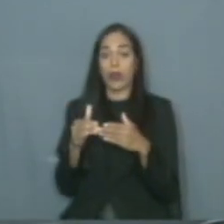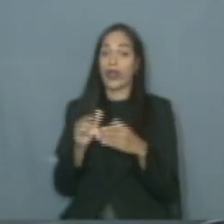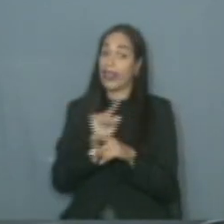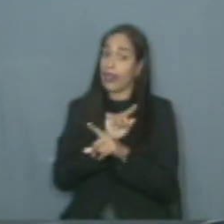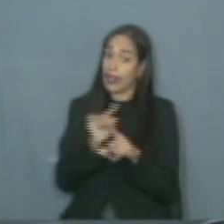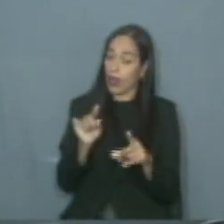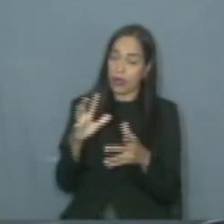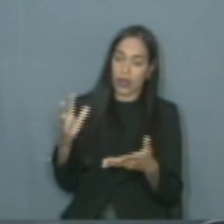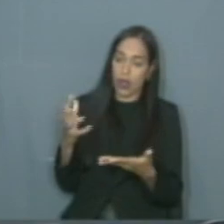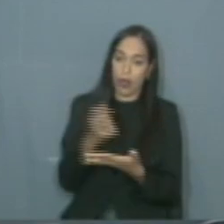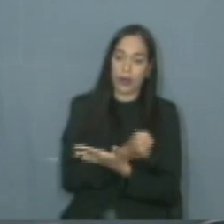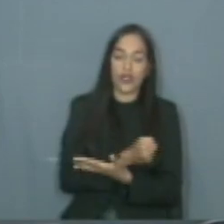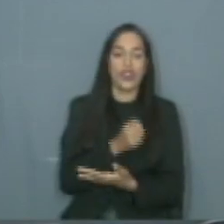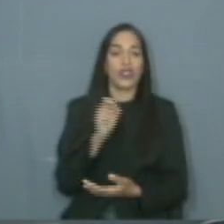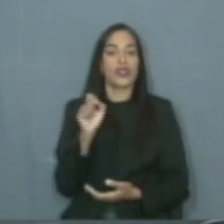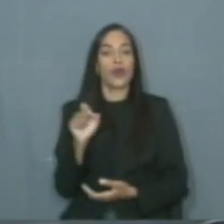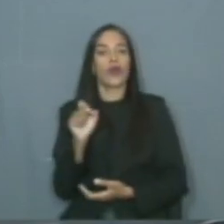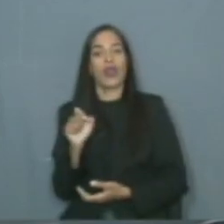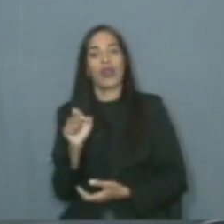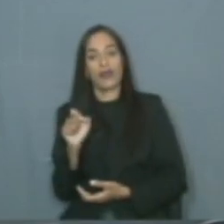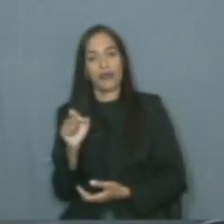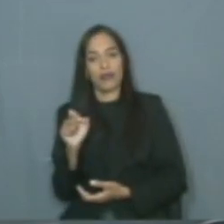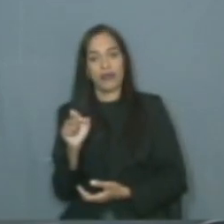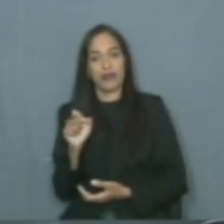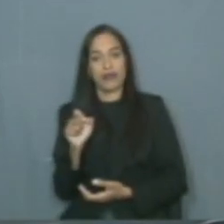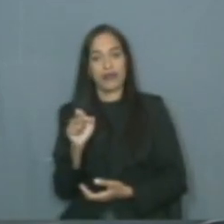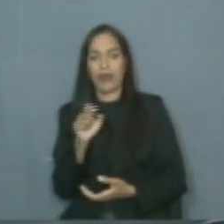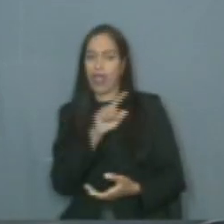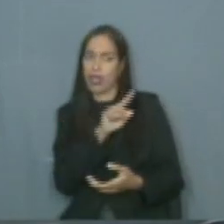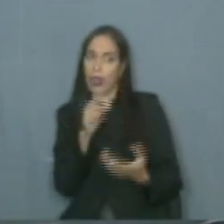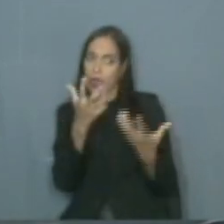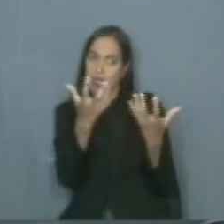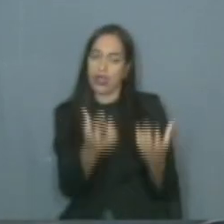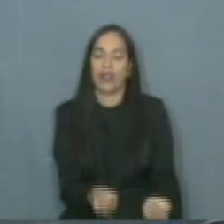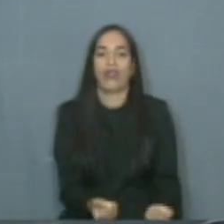são golpistas, deveria ser imediatamente reprimi-los,